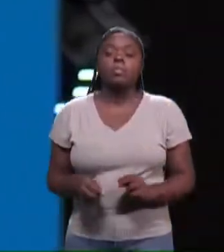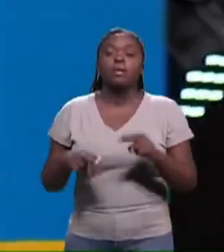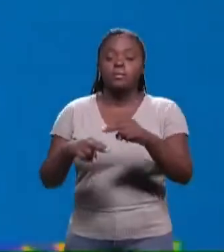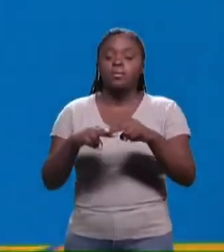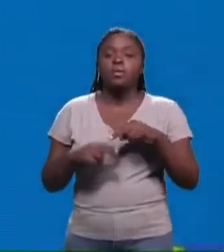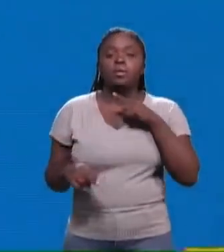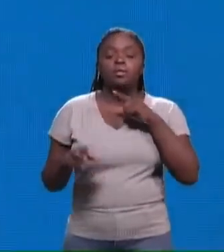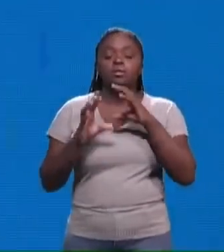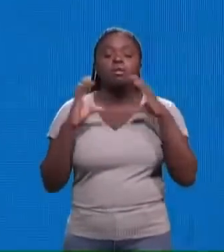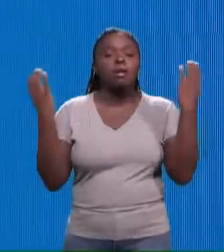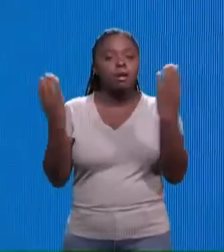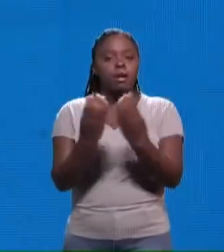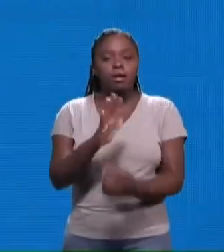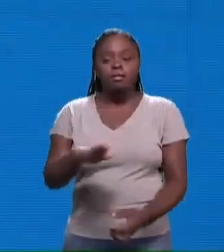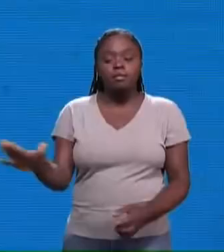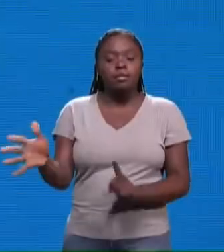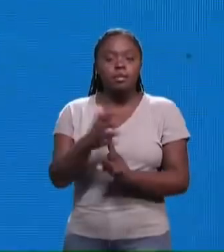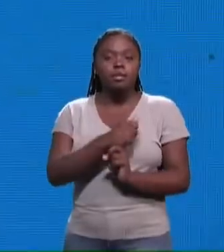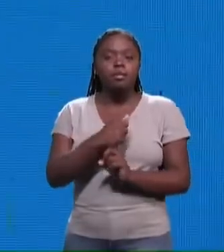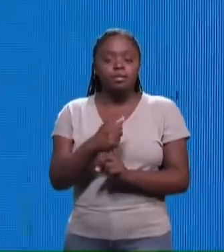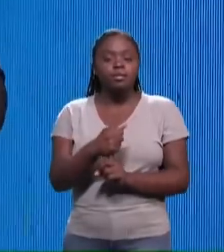a conferência Infância Protegida.